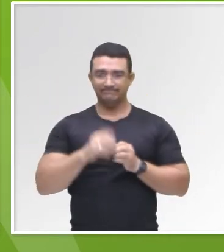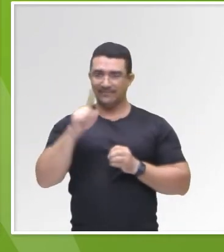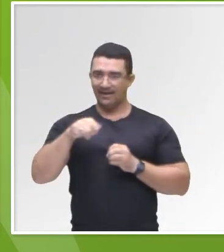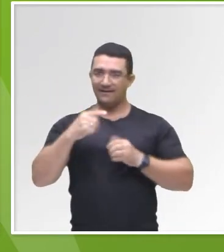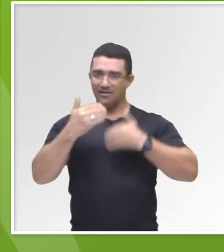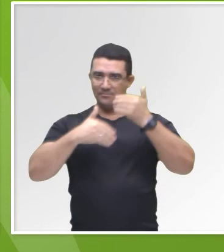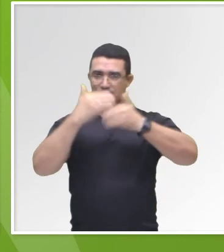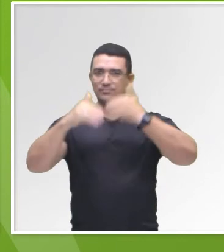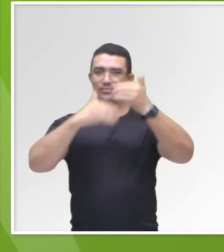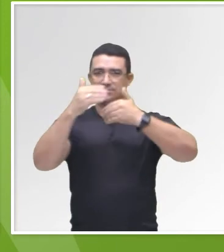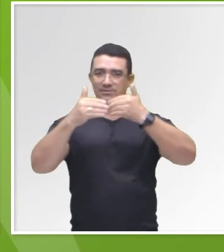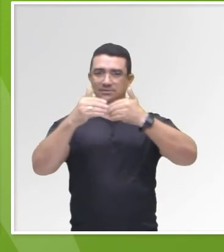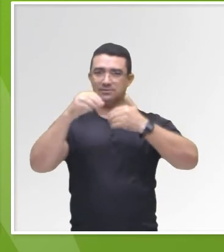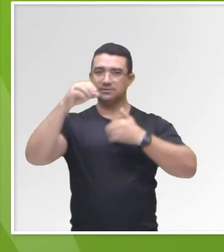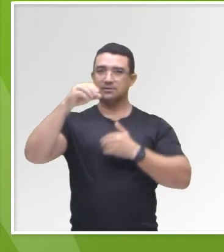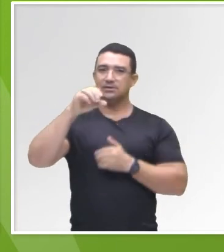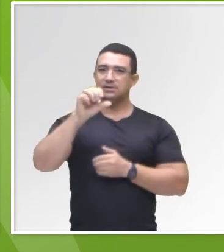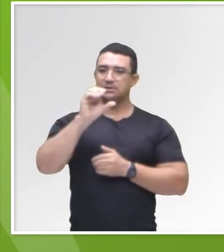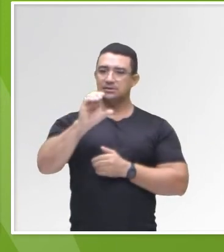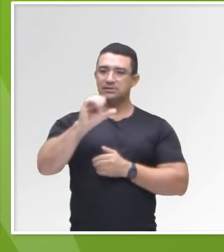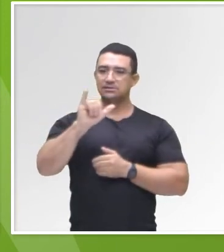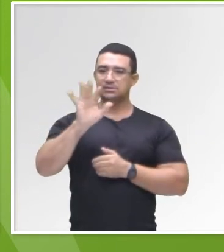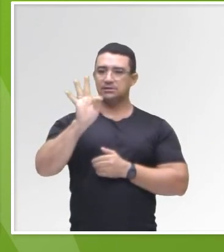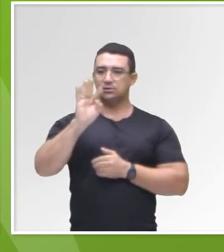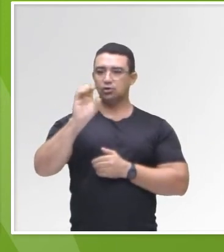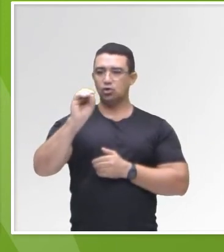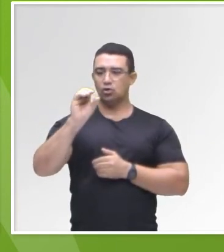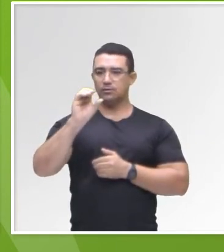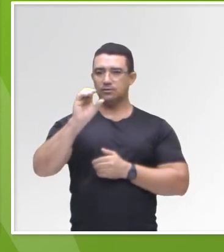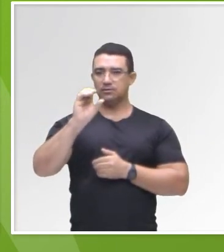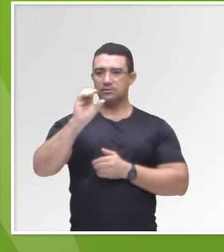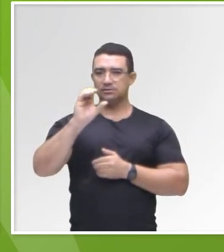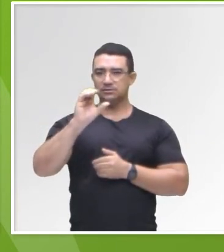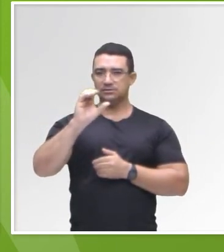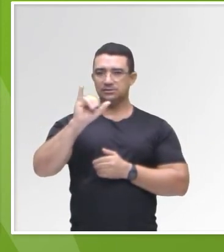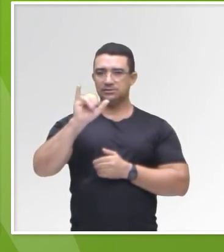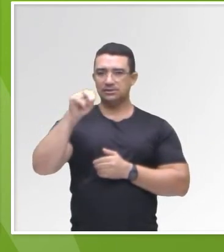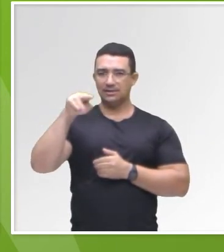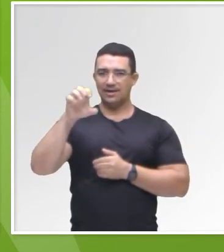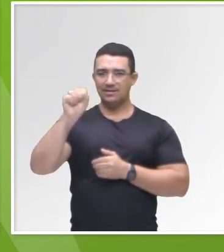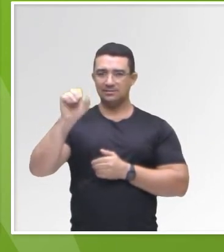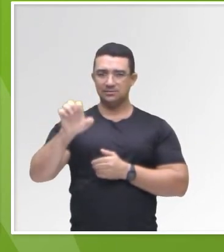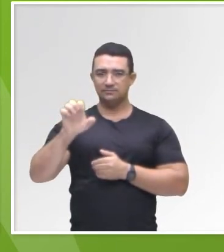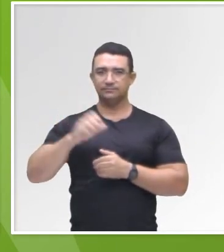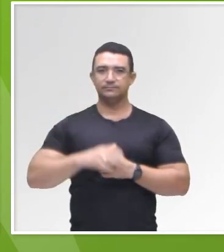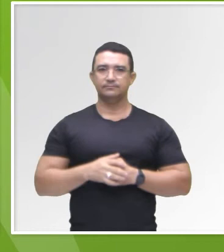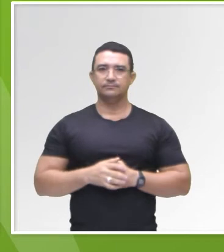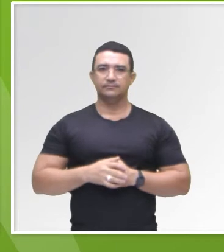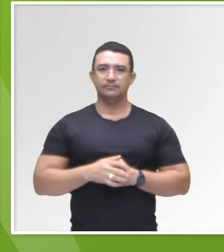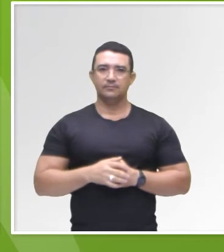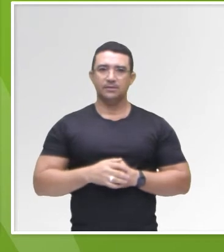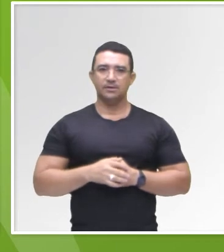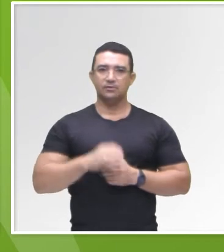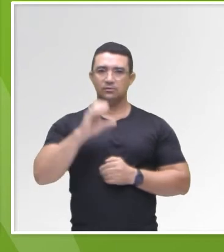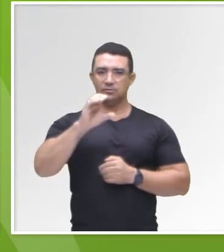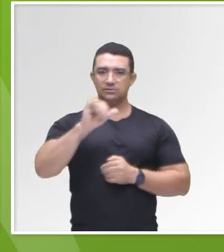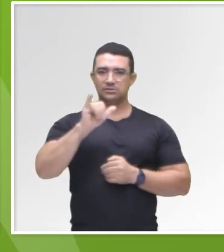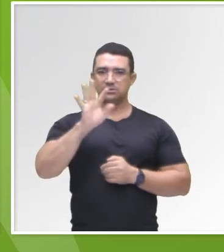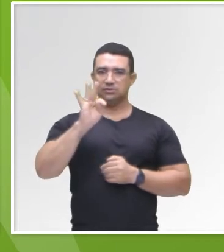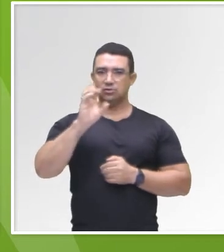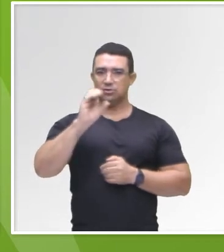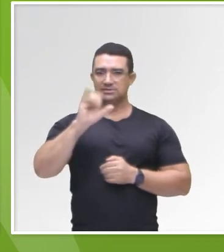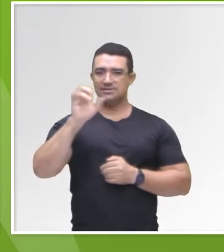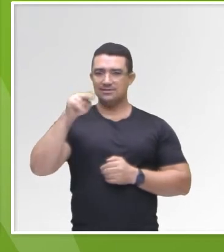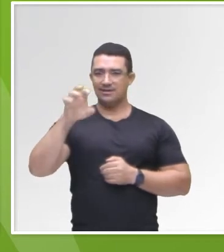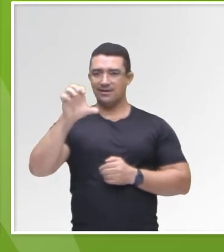processo da citocinese, né, que a gente falou que não é nem considerado mais uma etapa, não é uma fase da